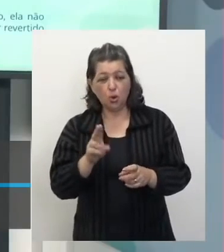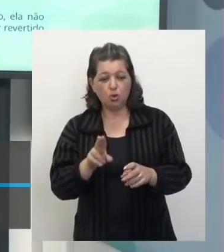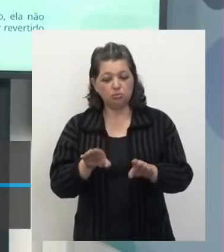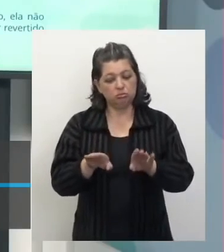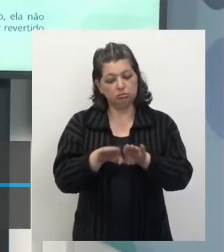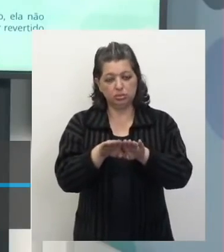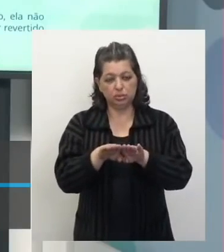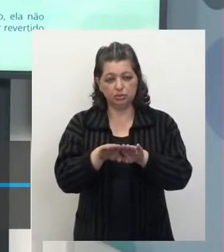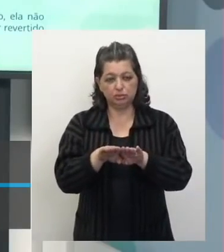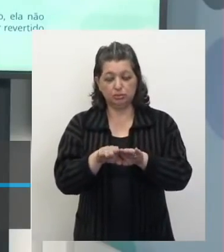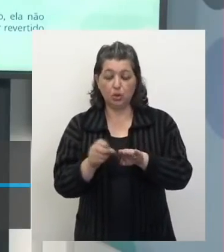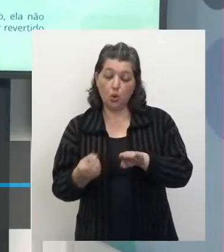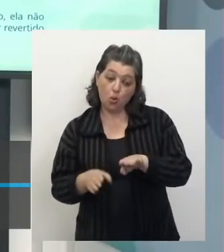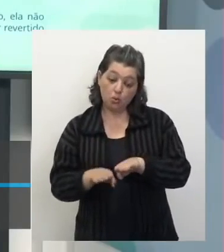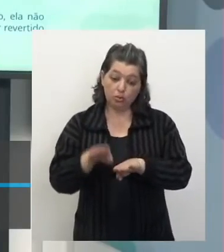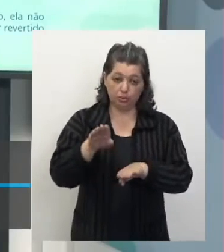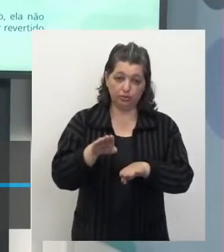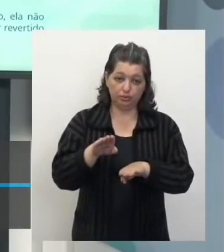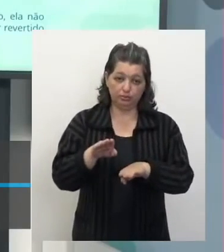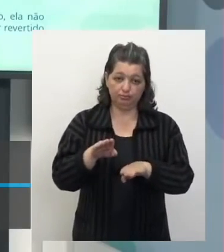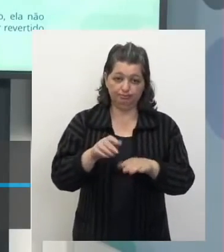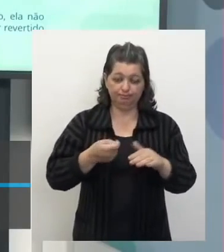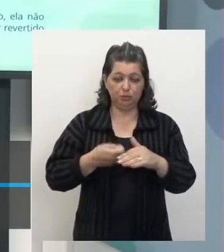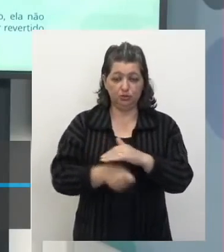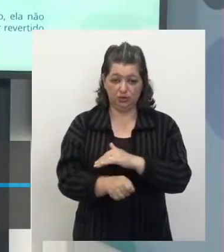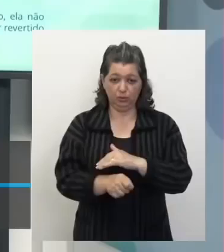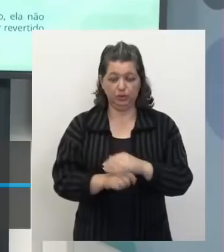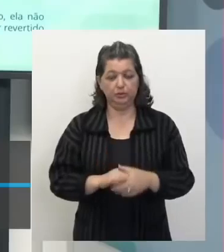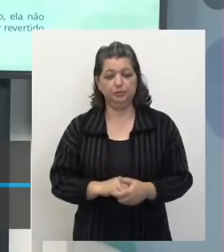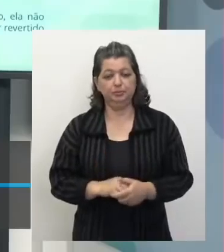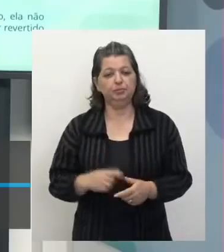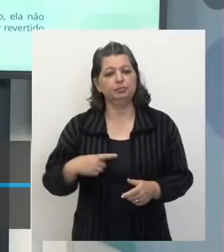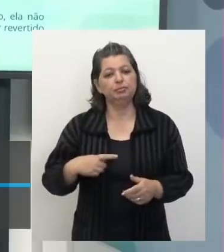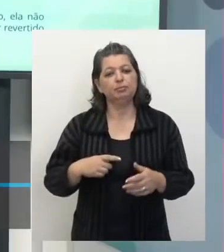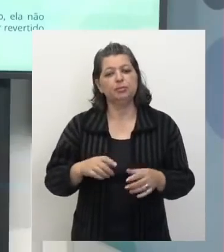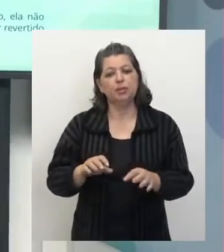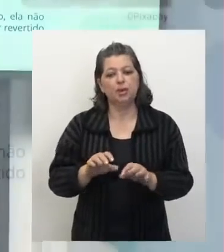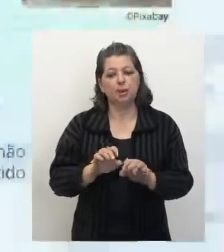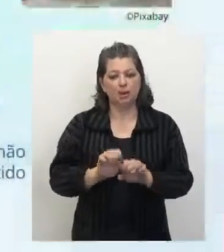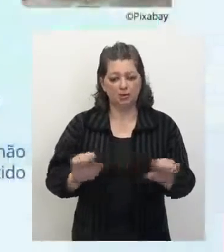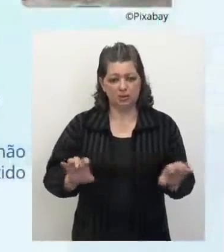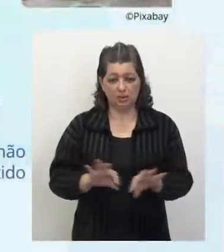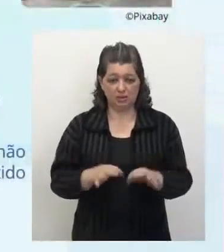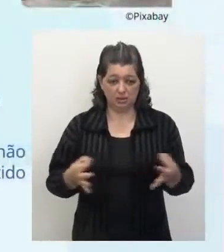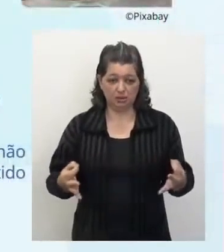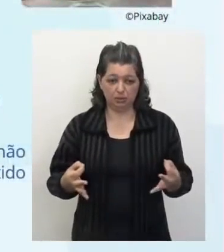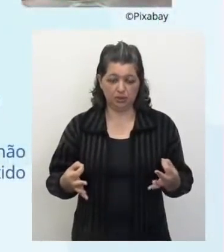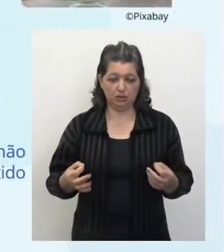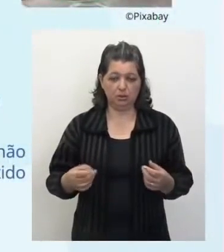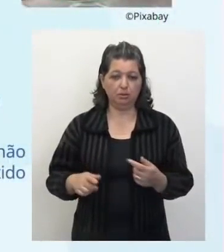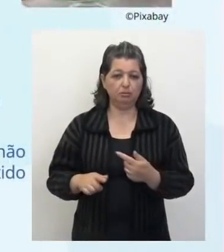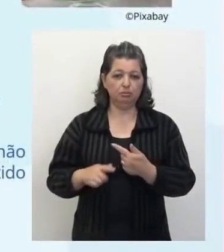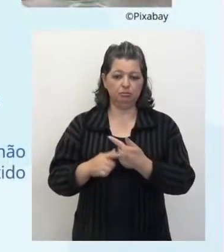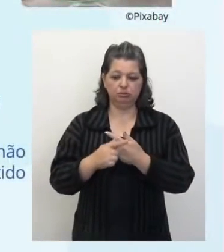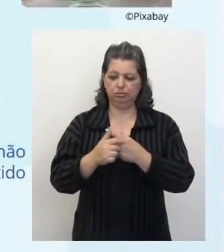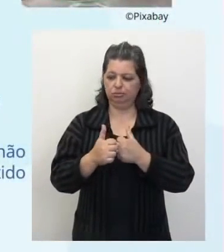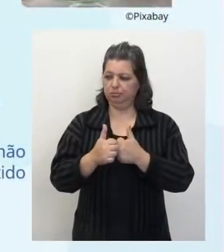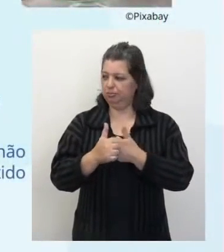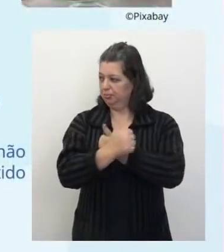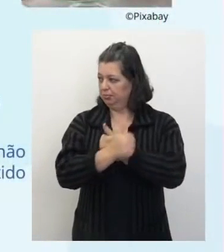ó, a Silvana começou um empreendimento para vender bolos, tá, ok? Ela investiu R$ 7.800